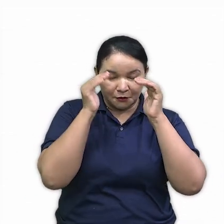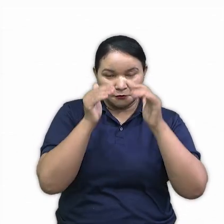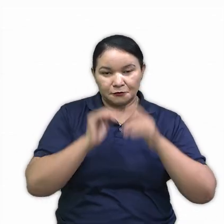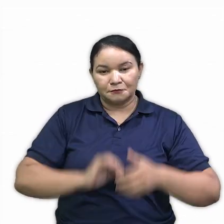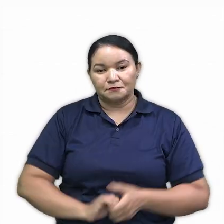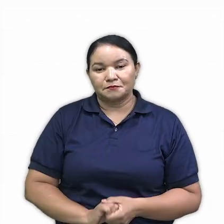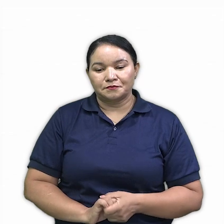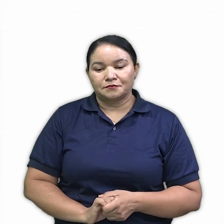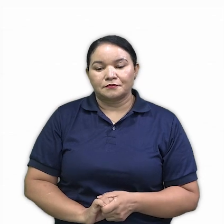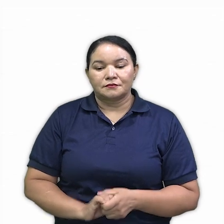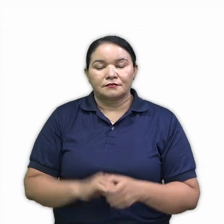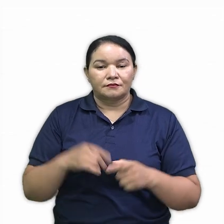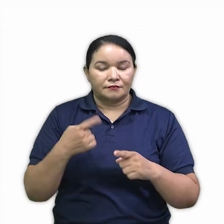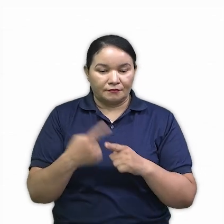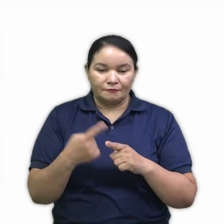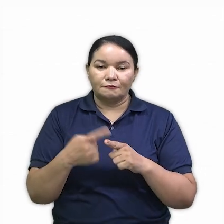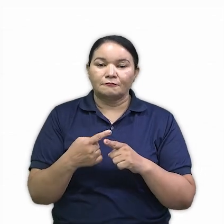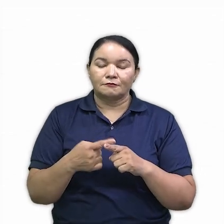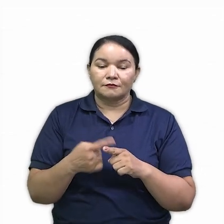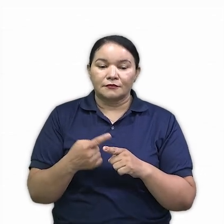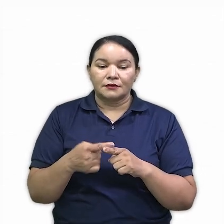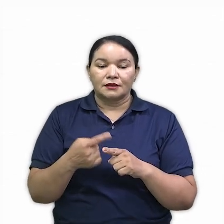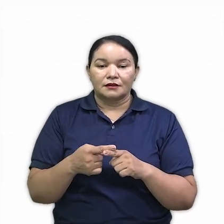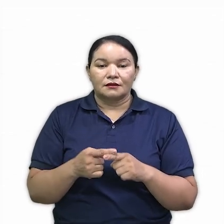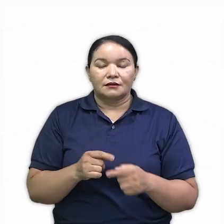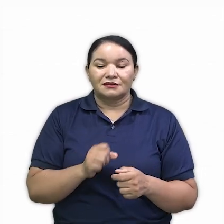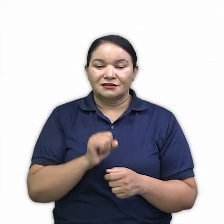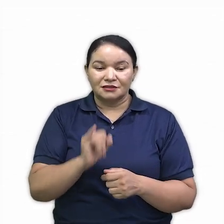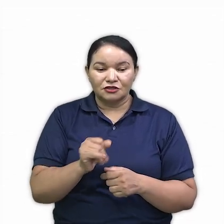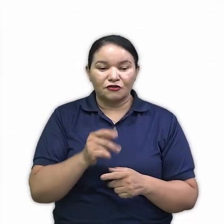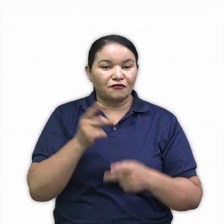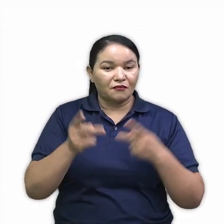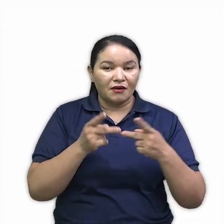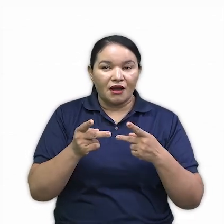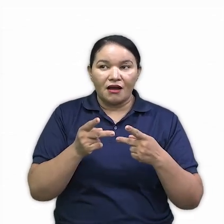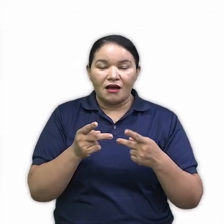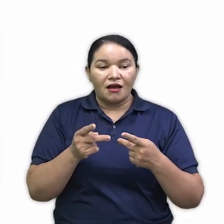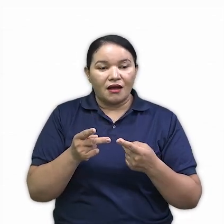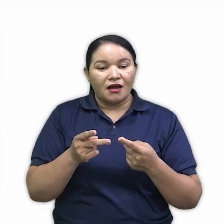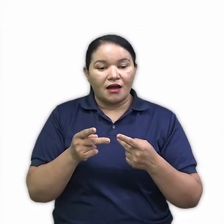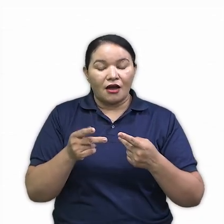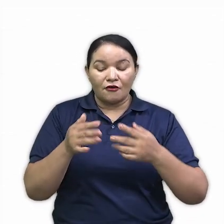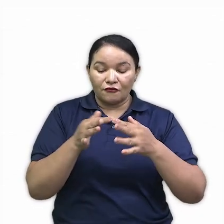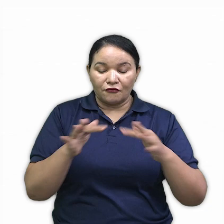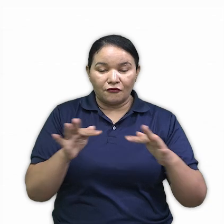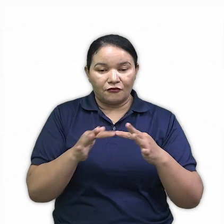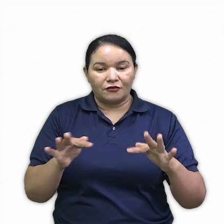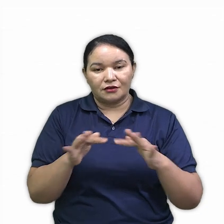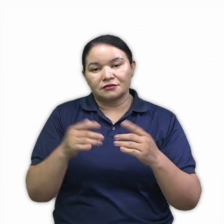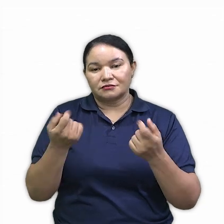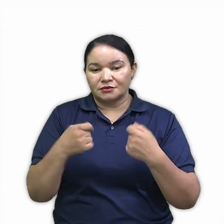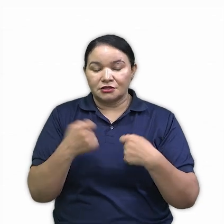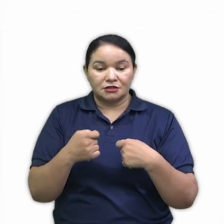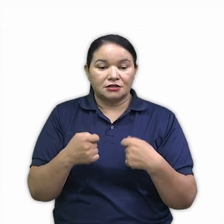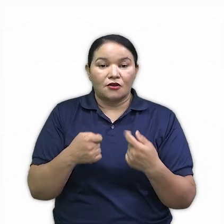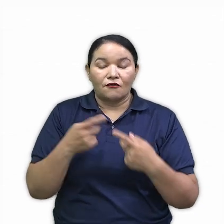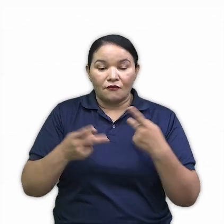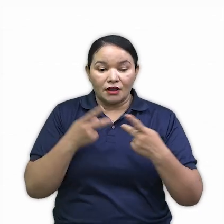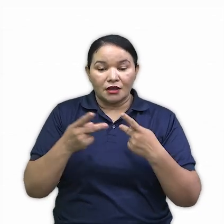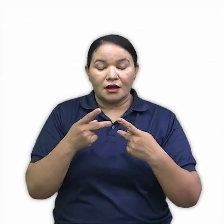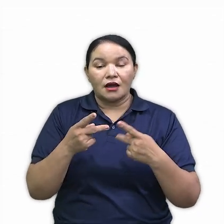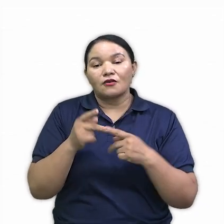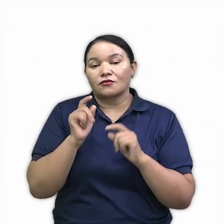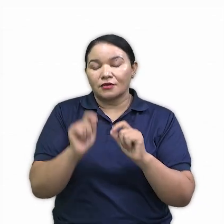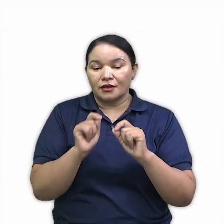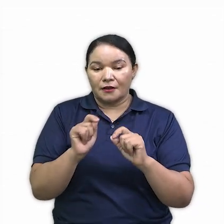vejo a cor, sou totalmente imparcial, você está dizendo, você não está dizendo nada, na verdade. Então tem que ser direto, olha, eu